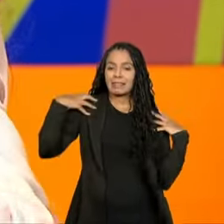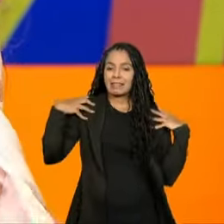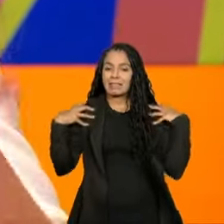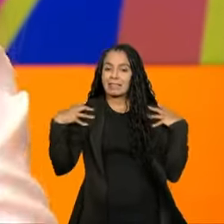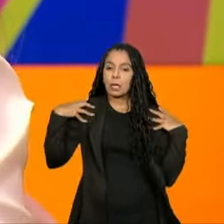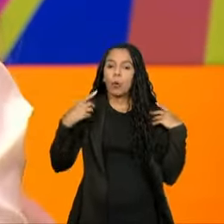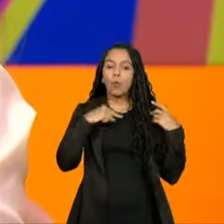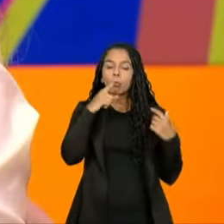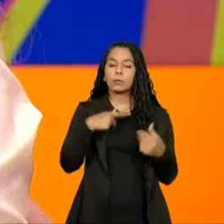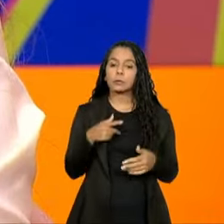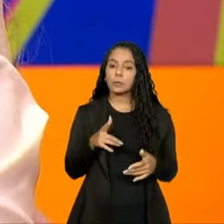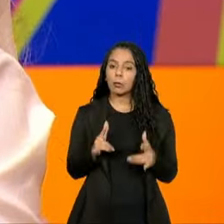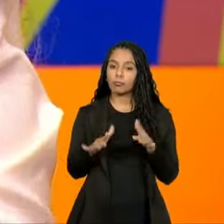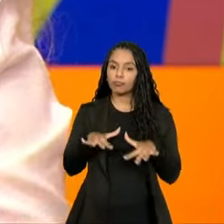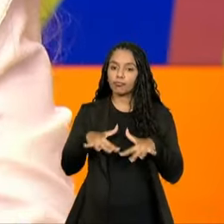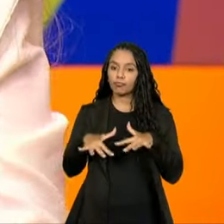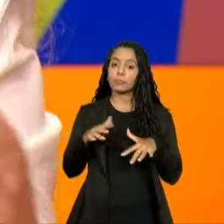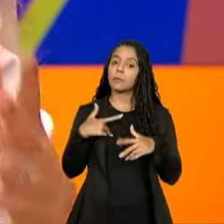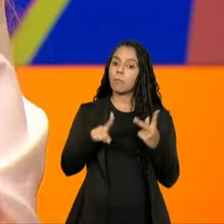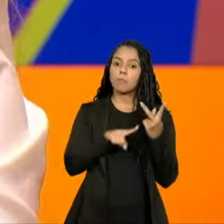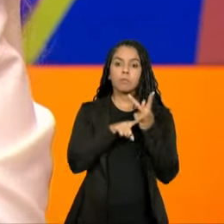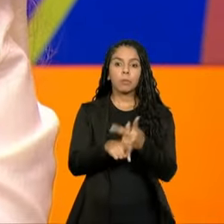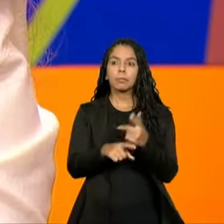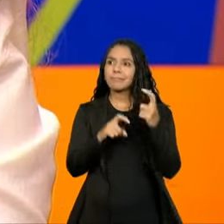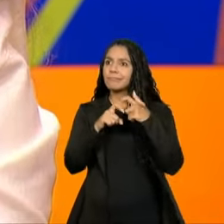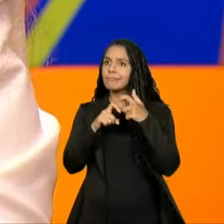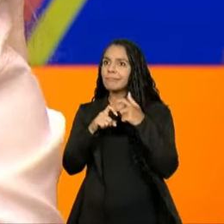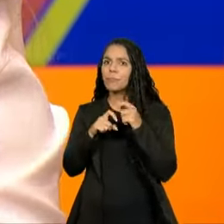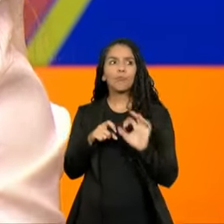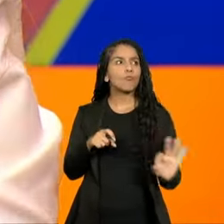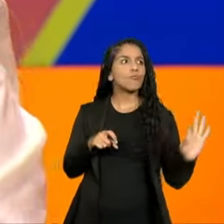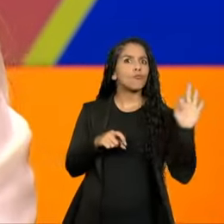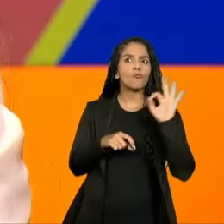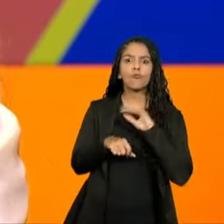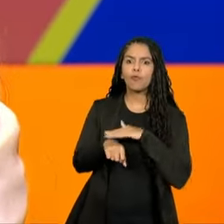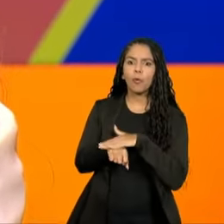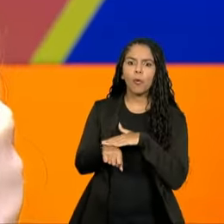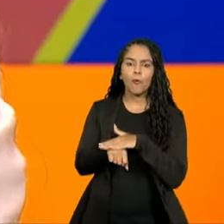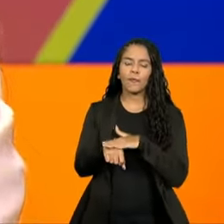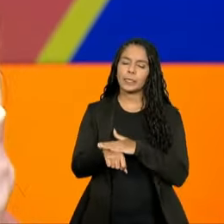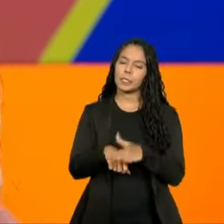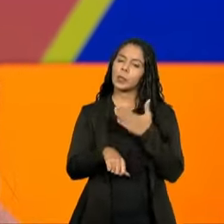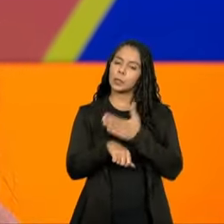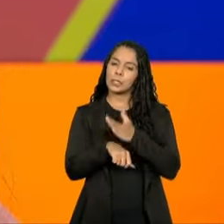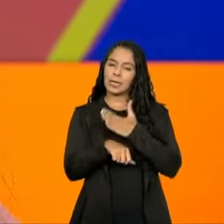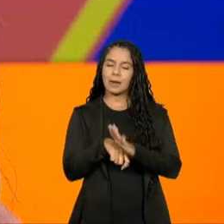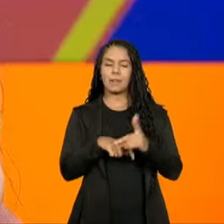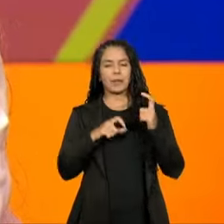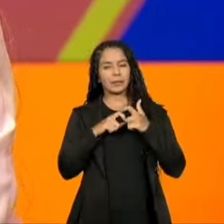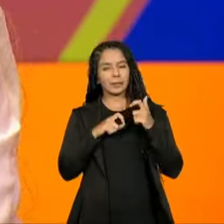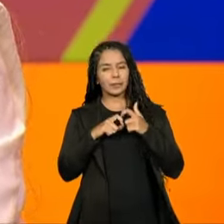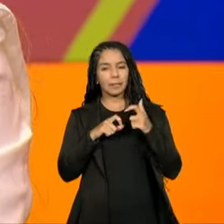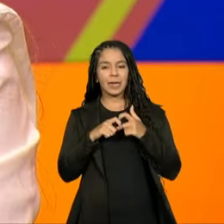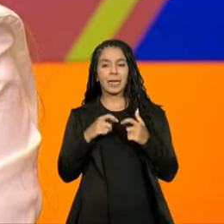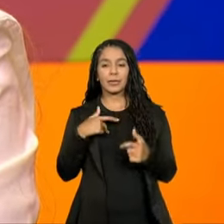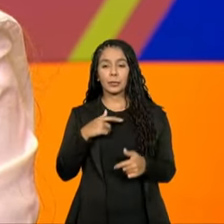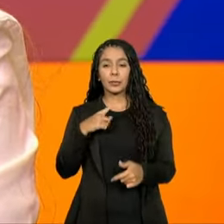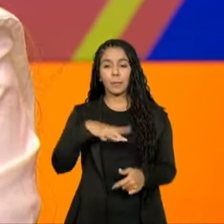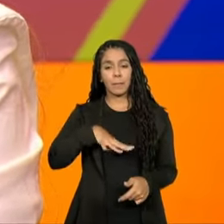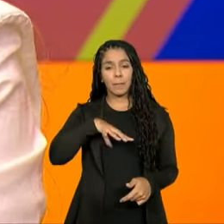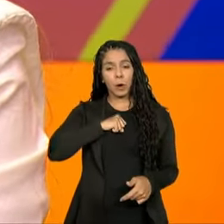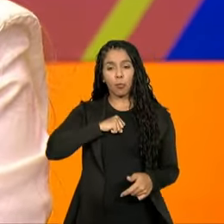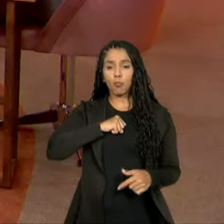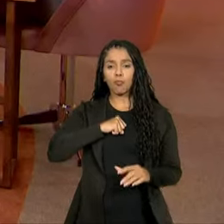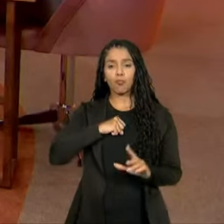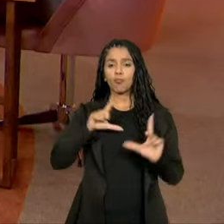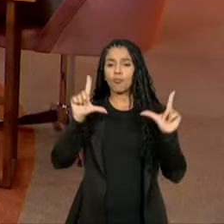e vai procurando um monte de especialista. E ninguém conversa entre si. O treinamento médico, especificamente para a de menopausa, é muito